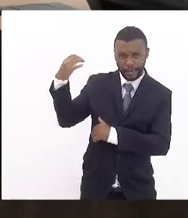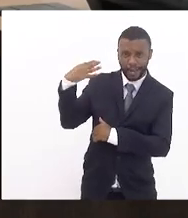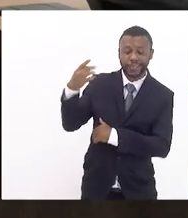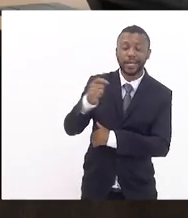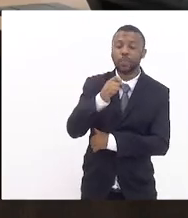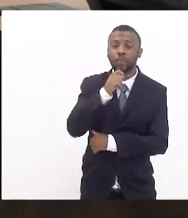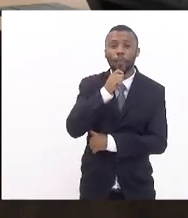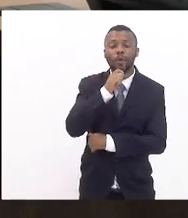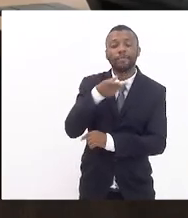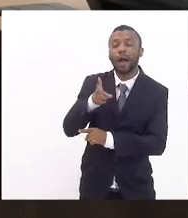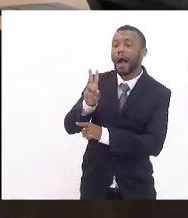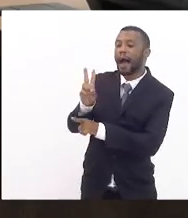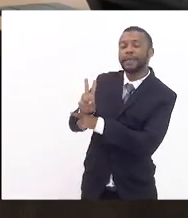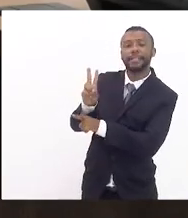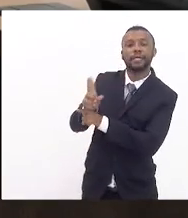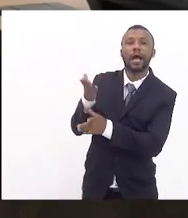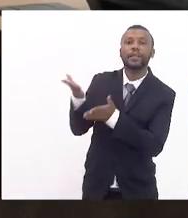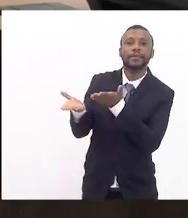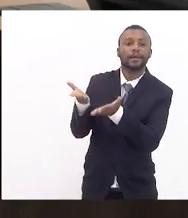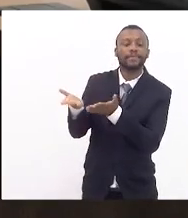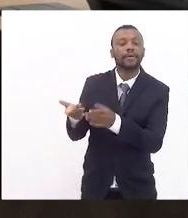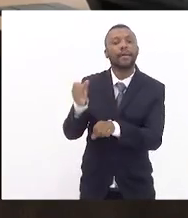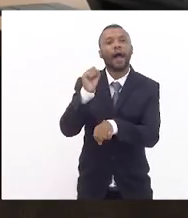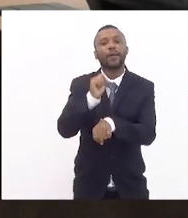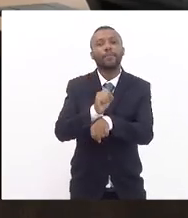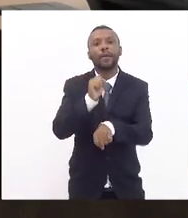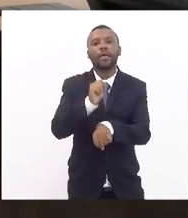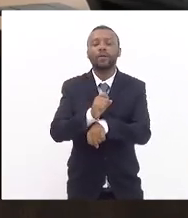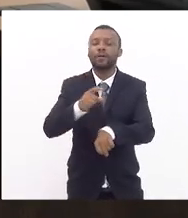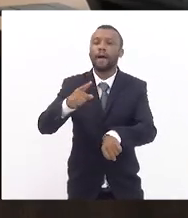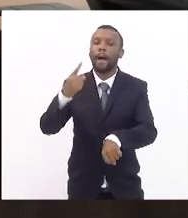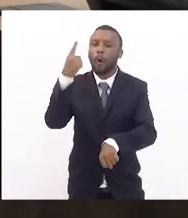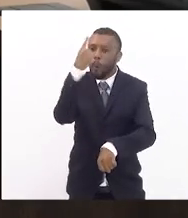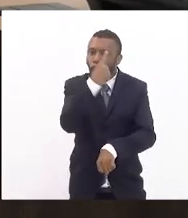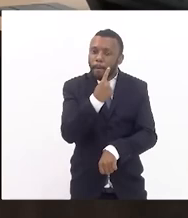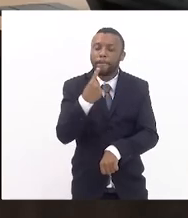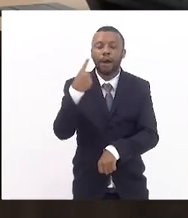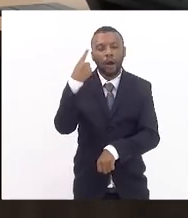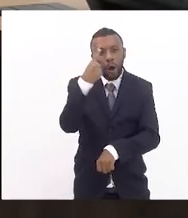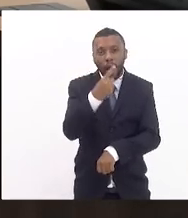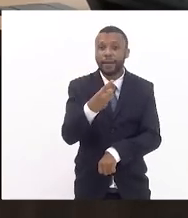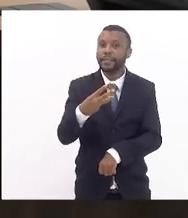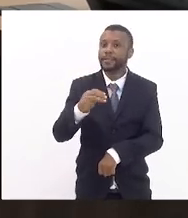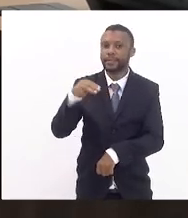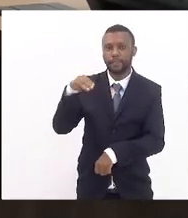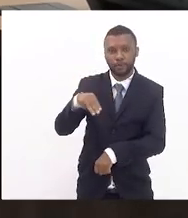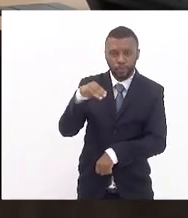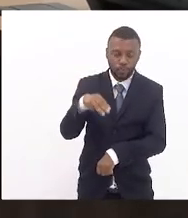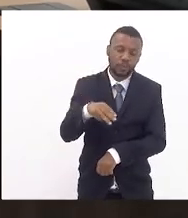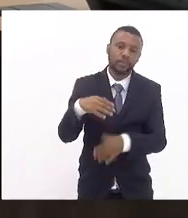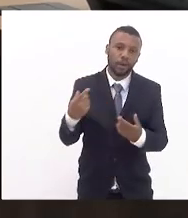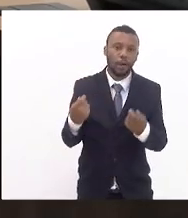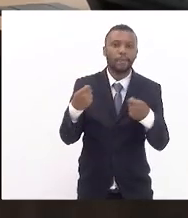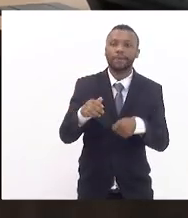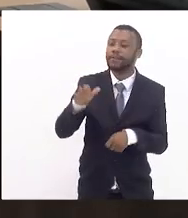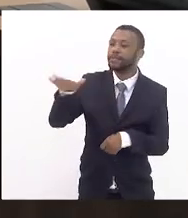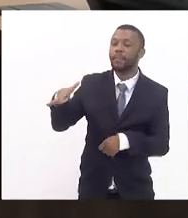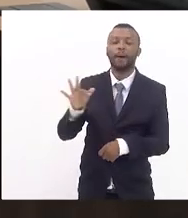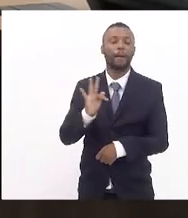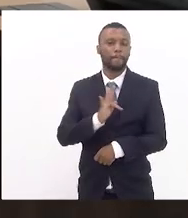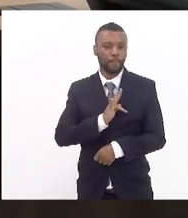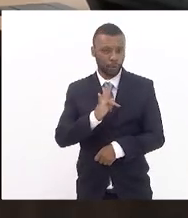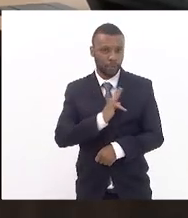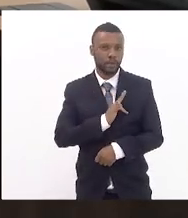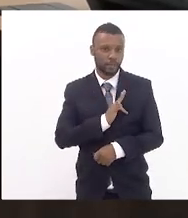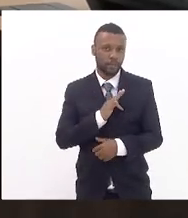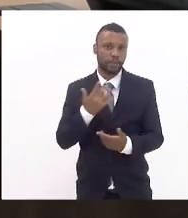sido atendido, já estava aguardando há mais de uma hora e meia. Eu precisei acionar a polícia,